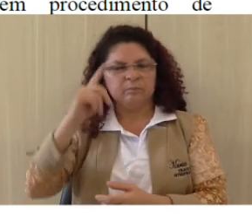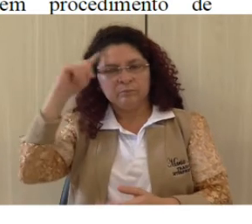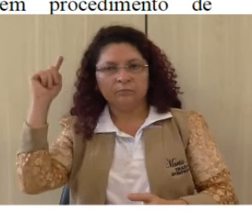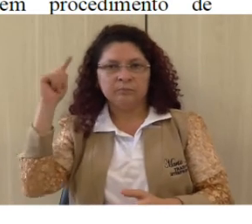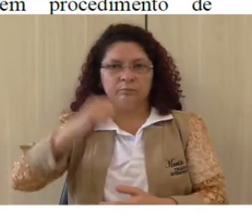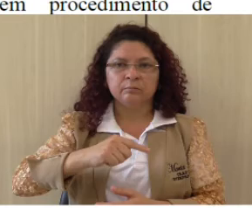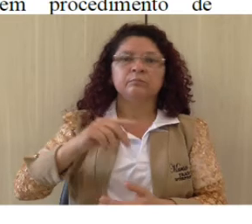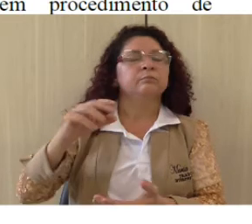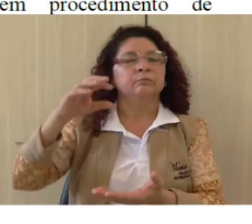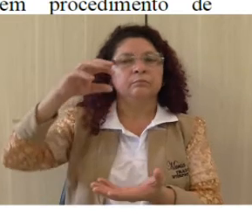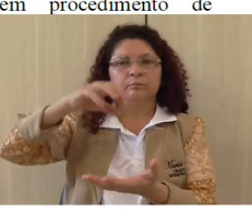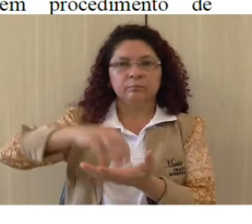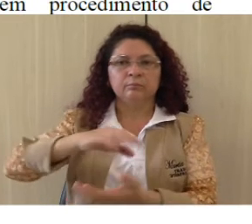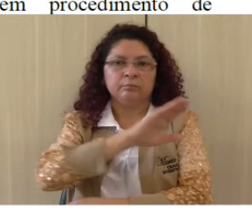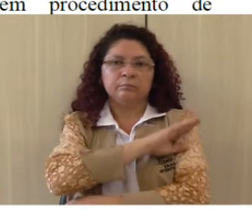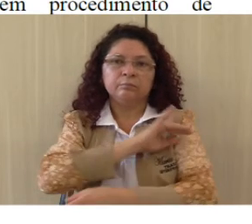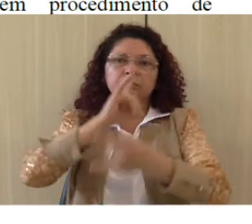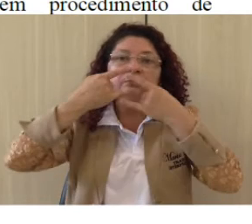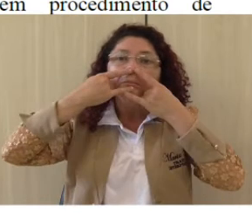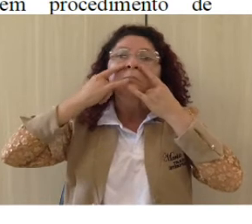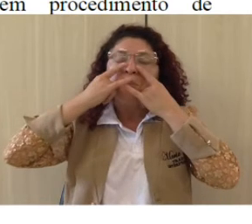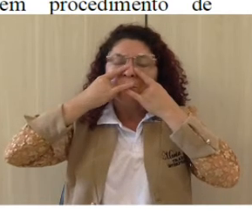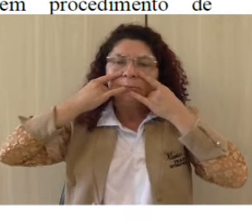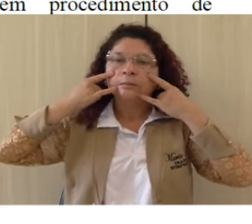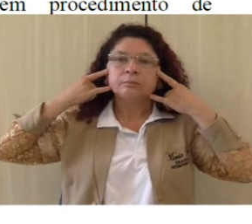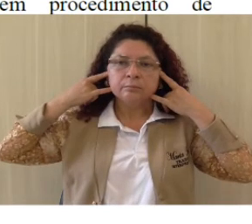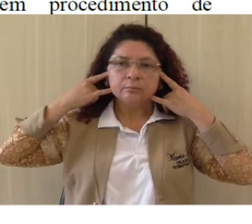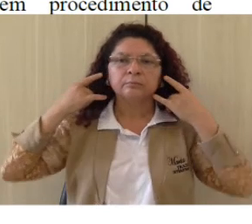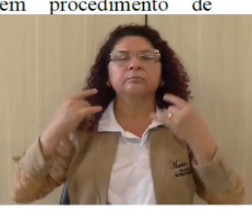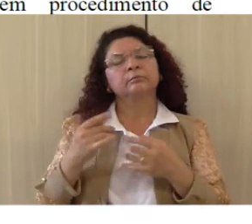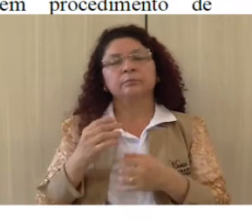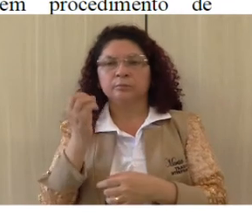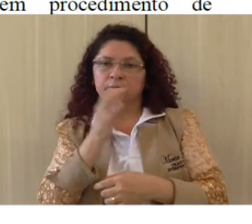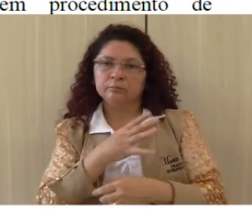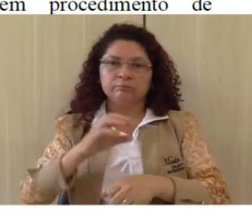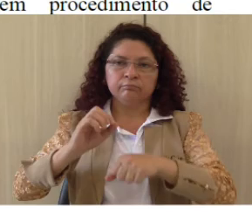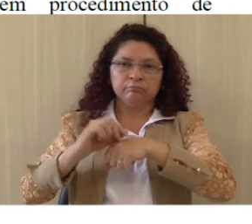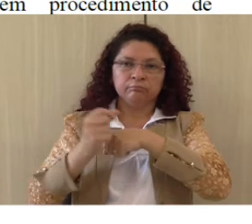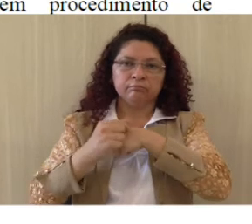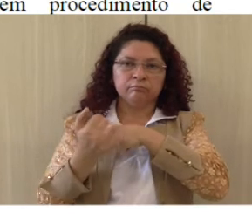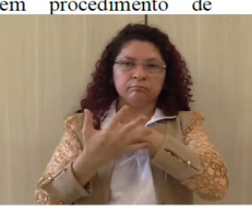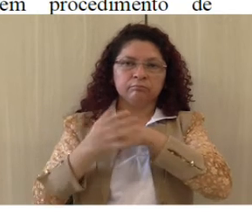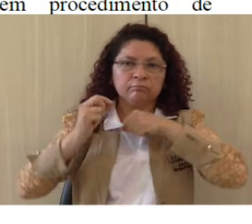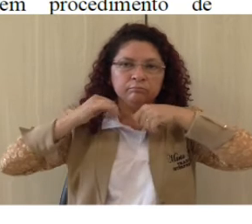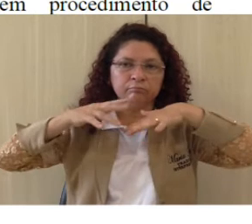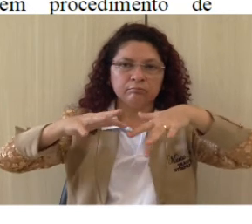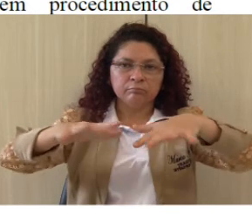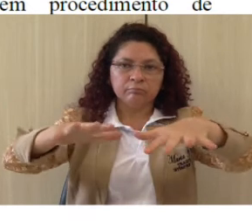ao campus do IFPA utilizando máscara de proteção contra o novo coronavírus sobre o nariz e a